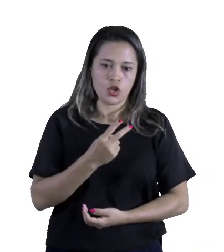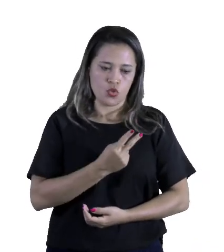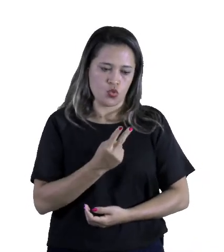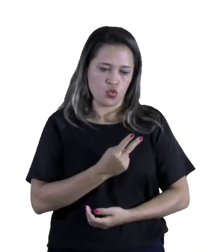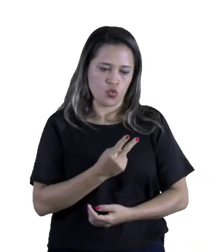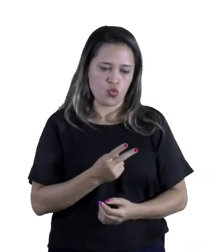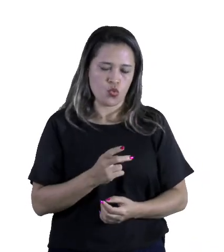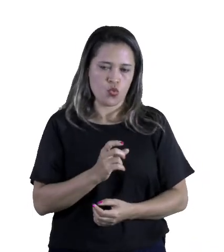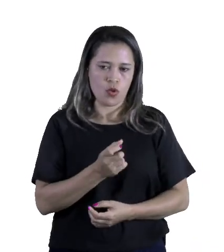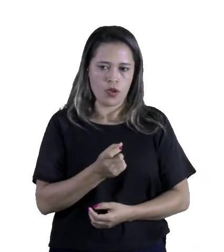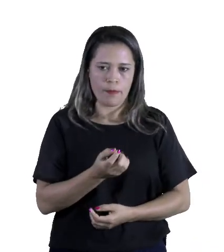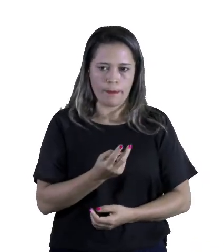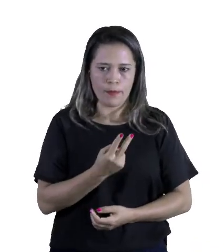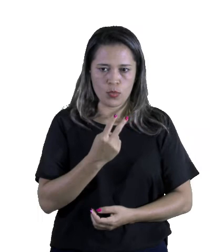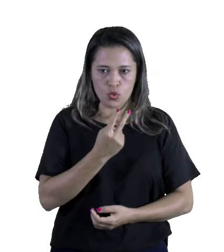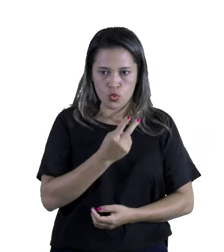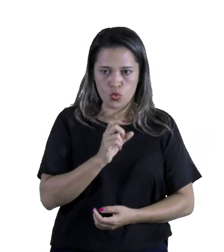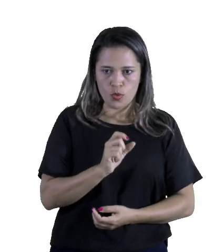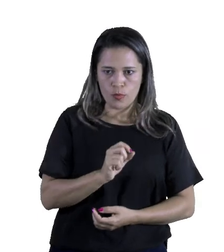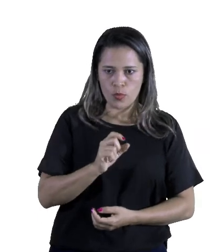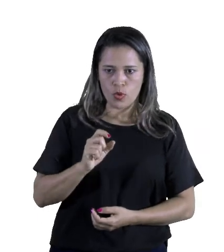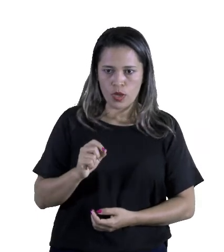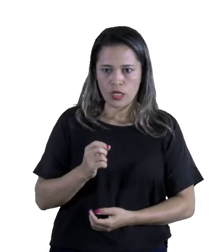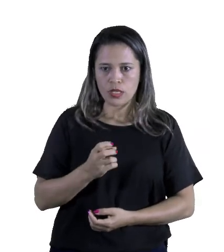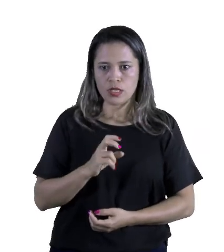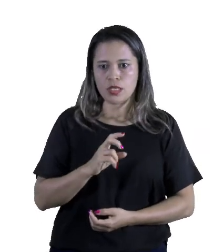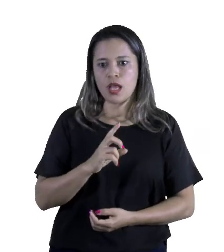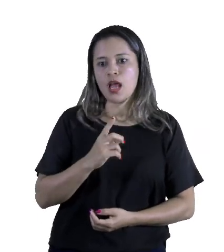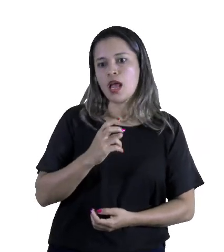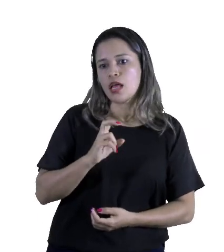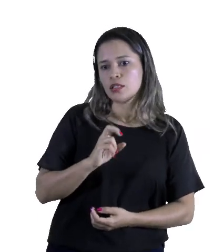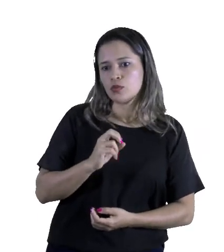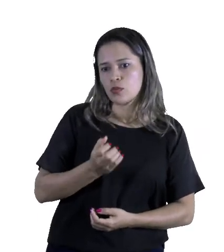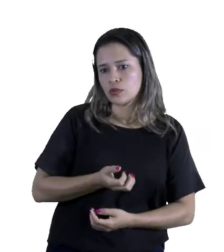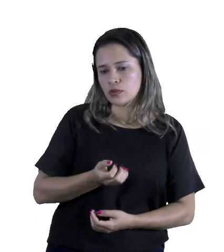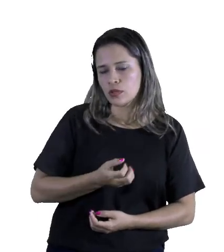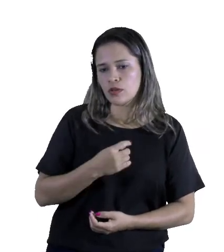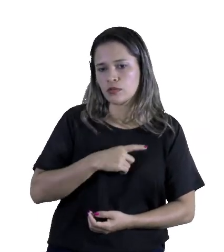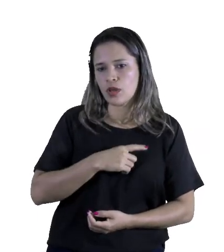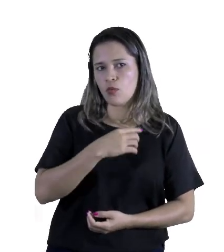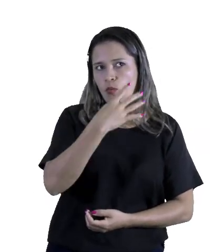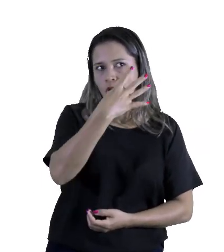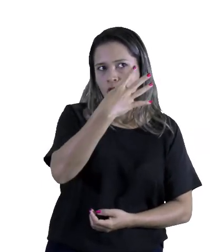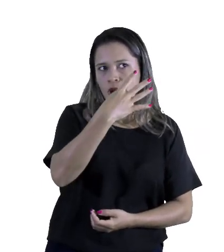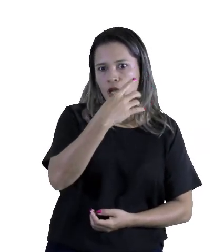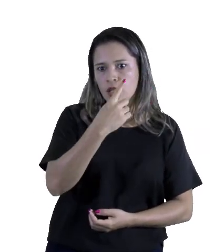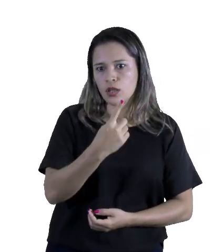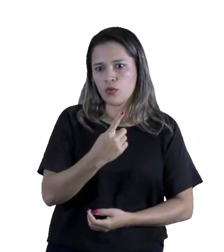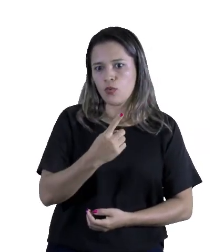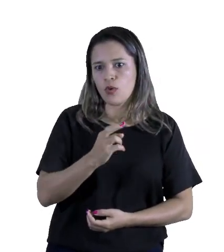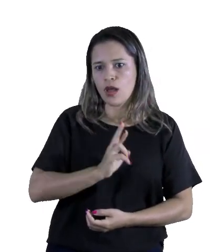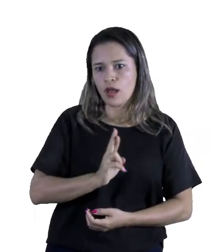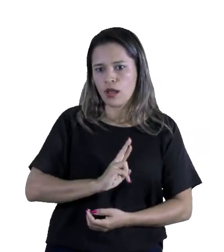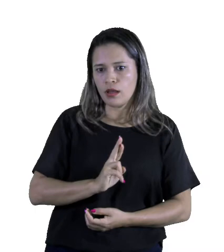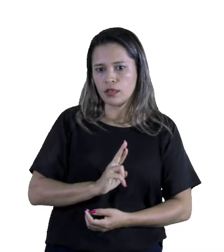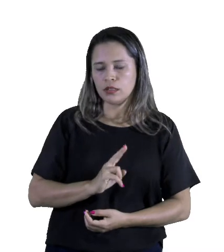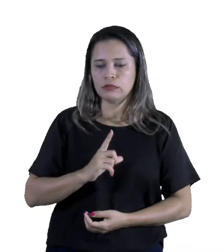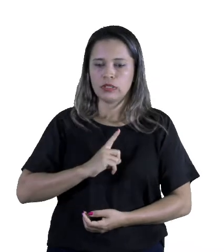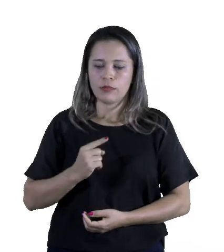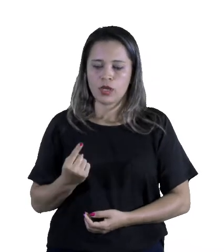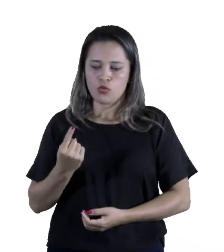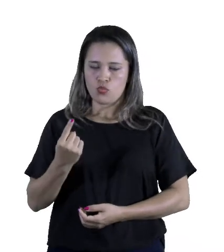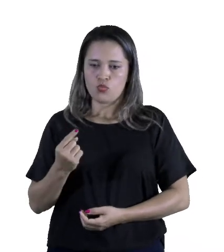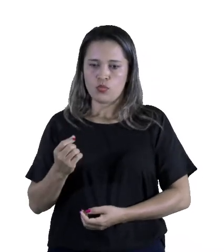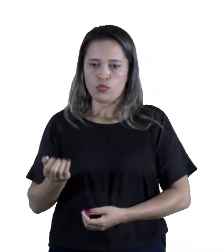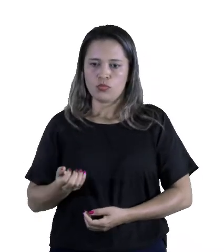Eu posso substituir por R$1, então ela vai lá para a parte inteira. Vai ficar R$41. E uma moeda de 50